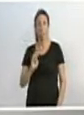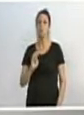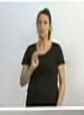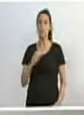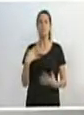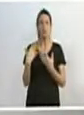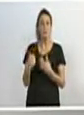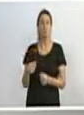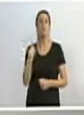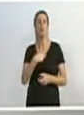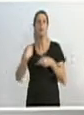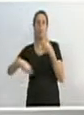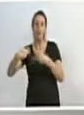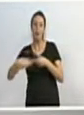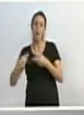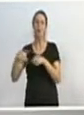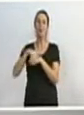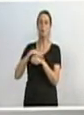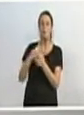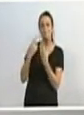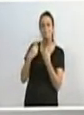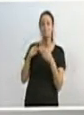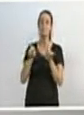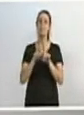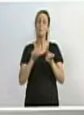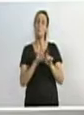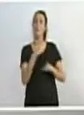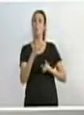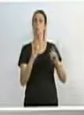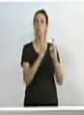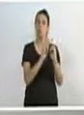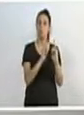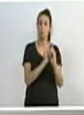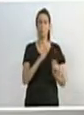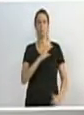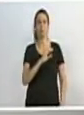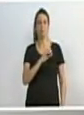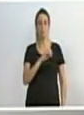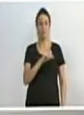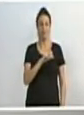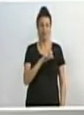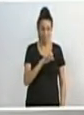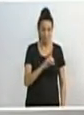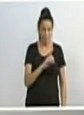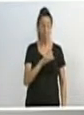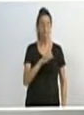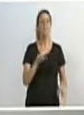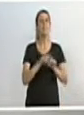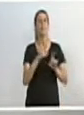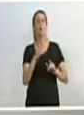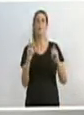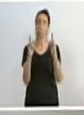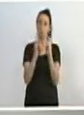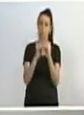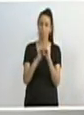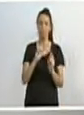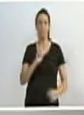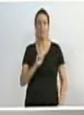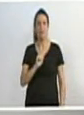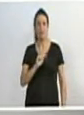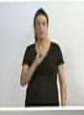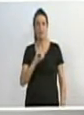Dirigentes Logistas, com o CDL, né, com a CIB, de forma muito intensa, com sindicatos e entidades